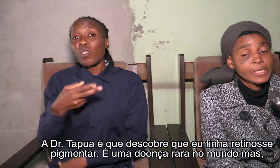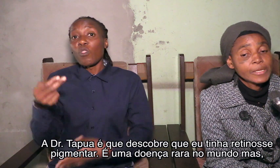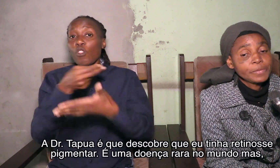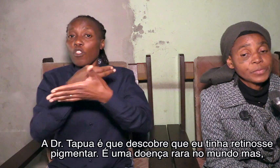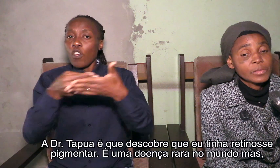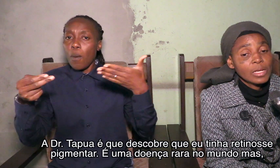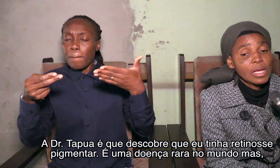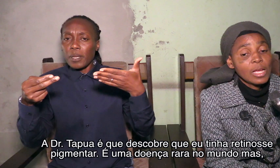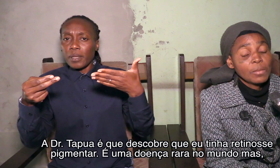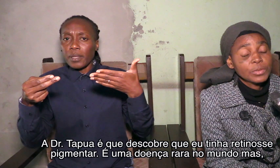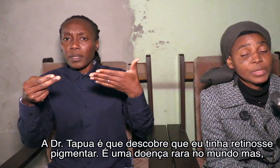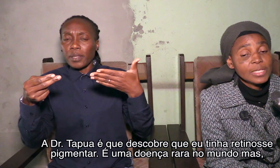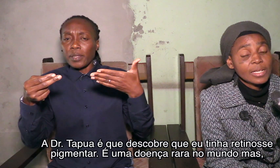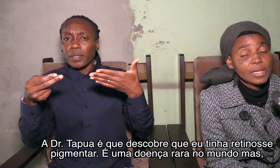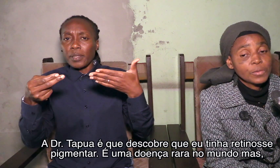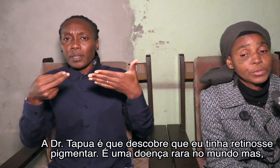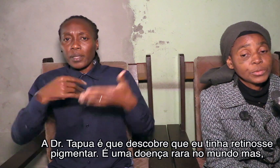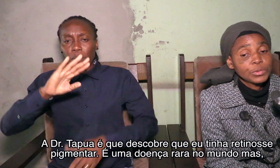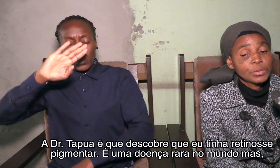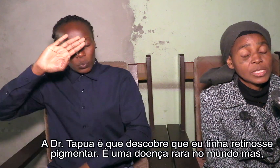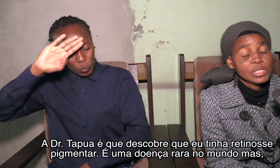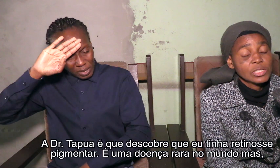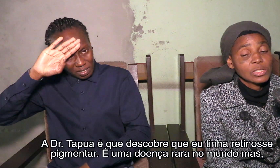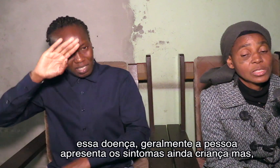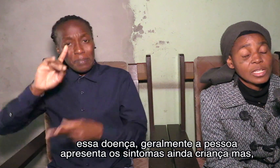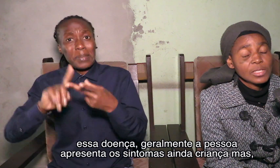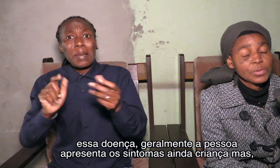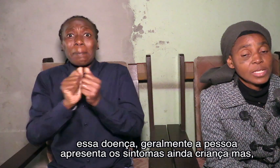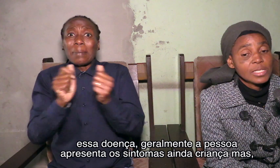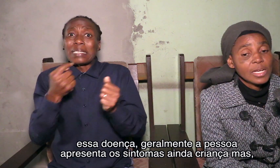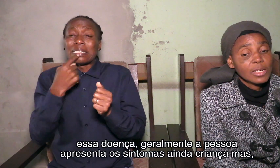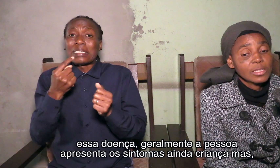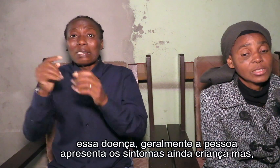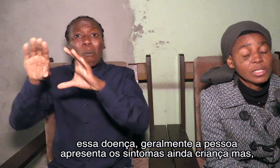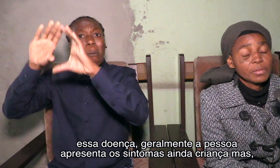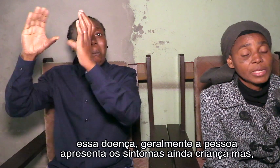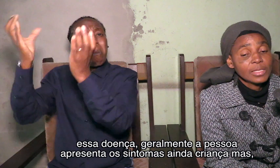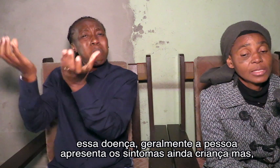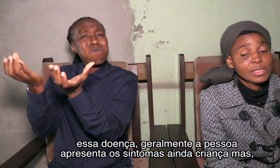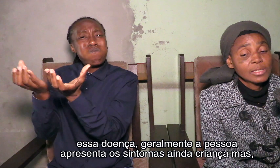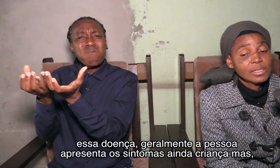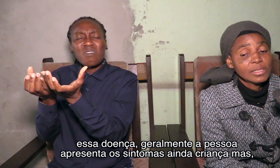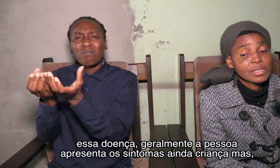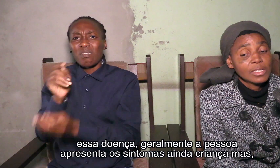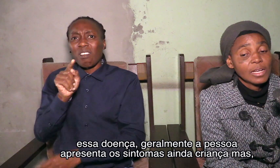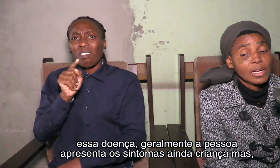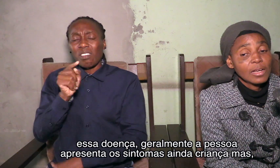pigmentar. É uma doença rara no mundo, mas que essa doença geralmente